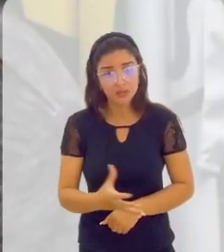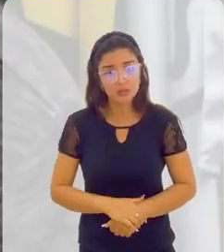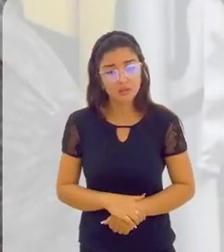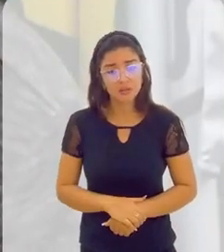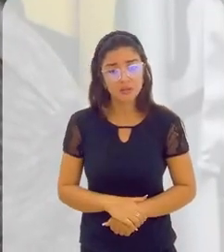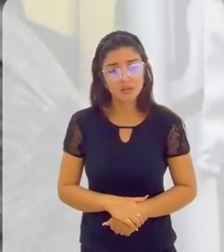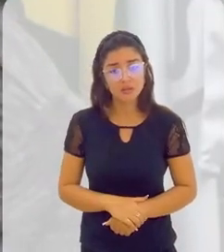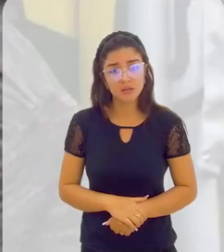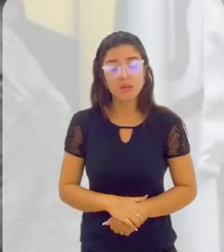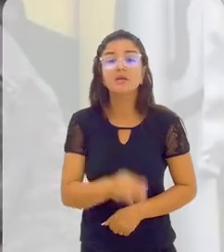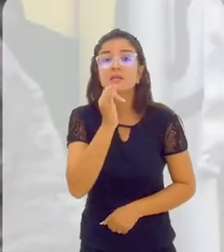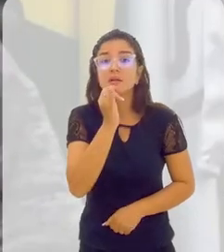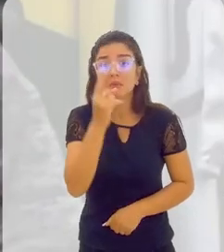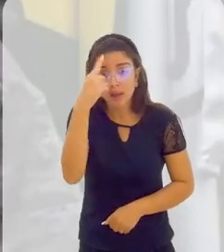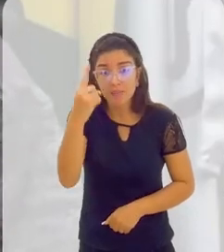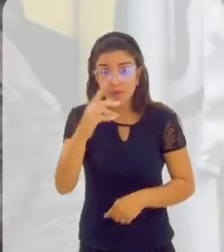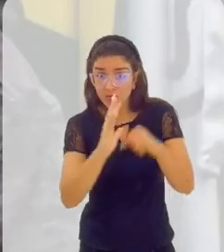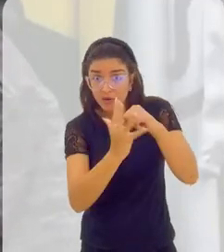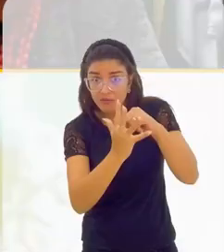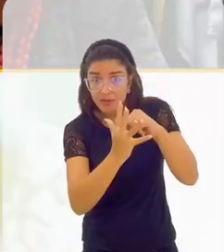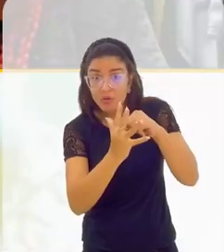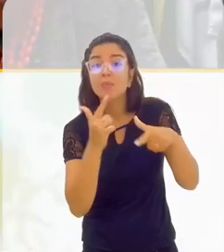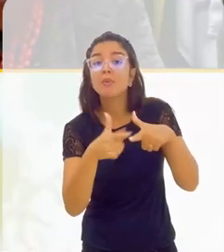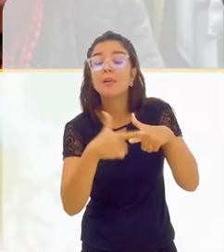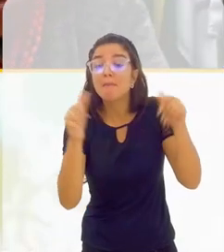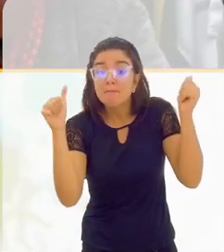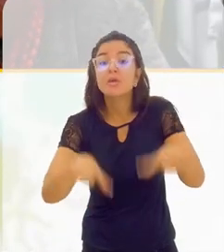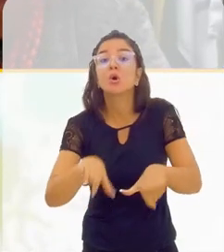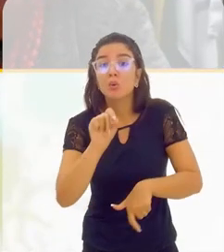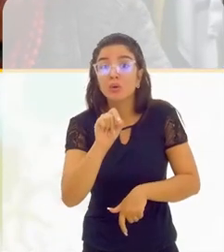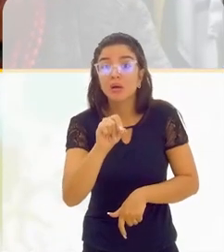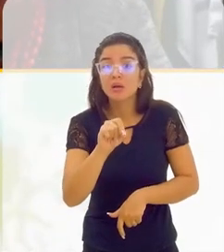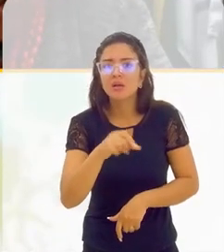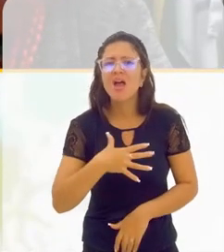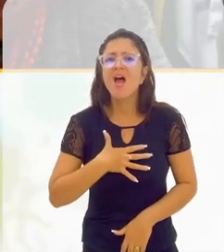o grande problema no convite foi falta de ar né